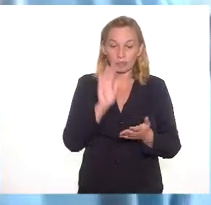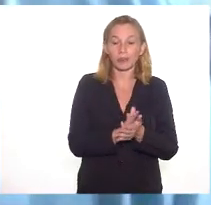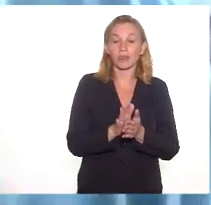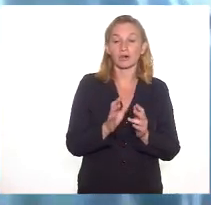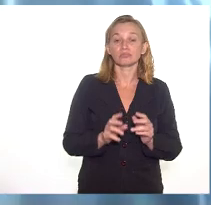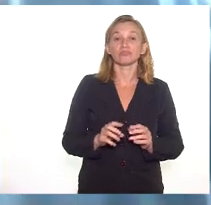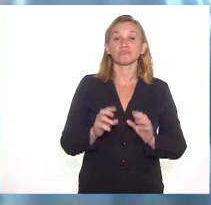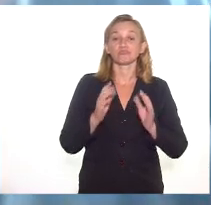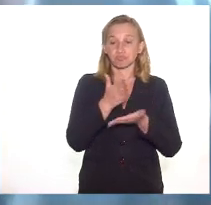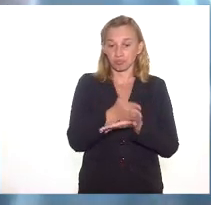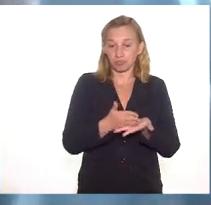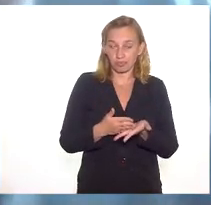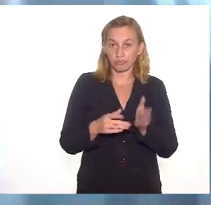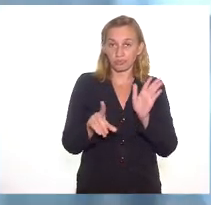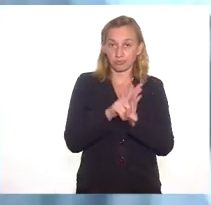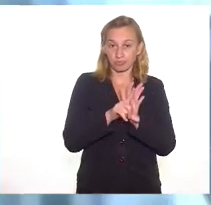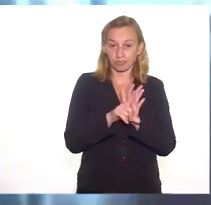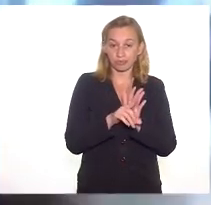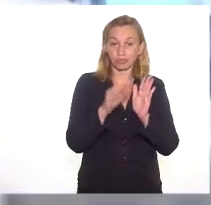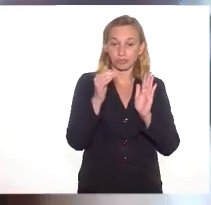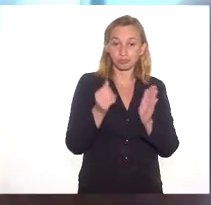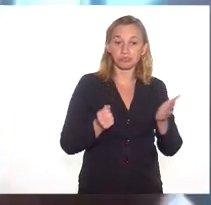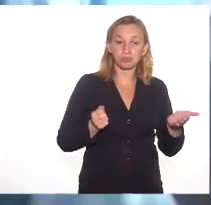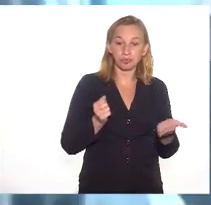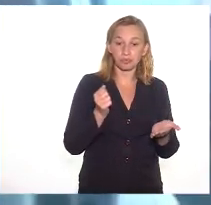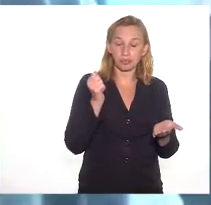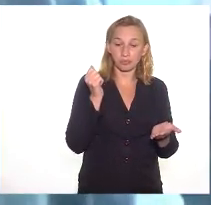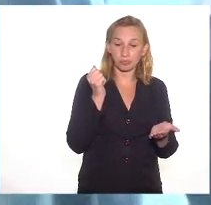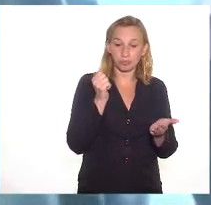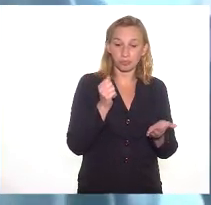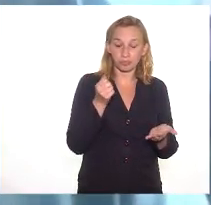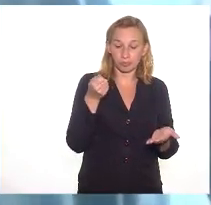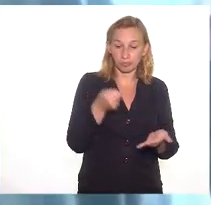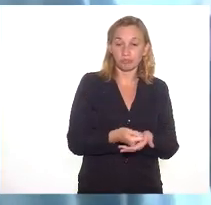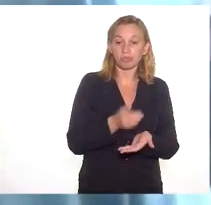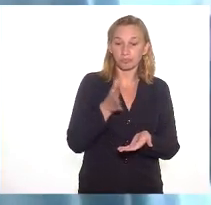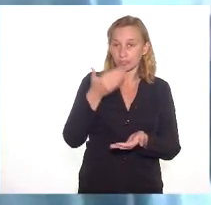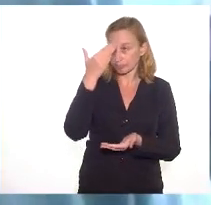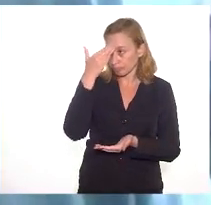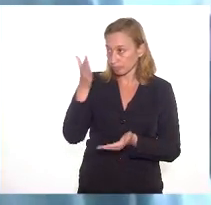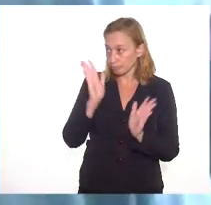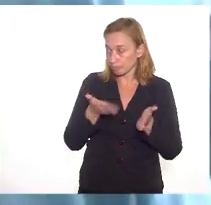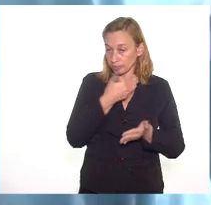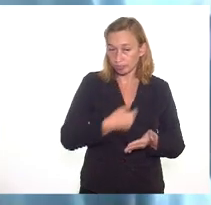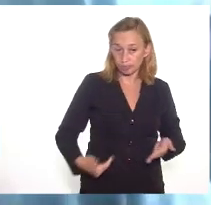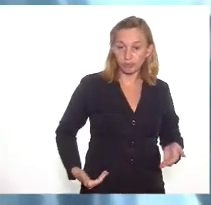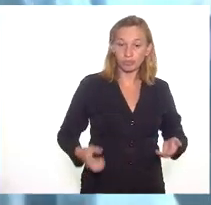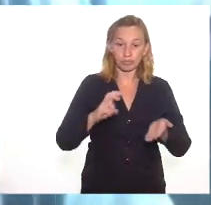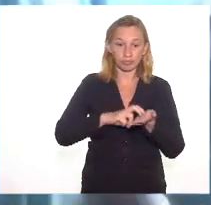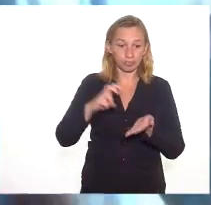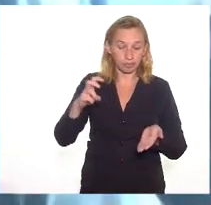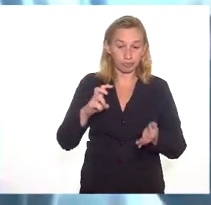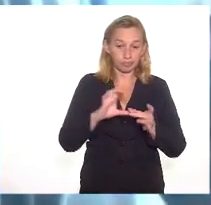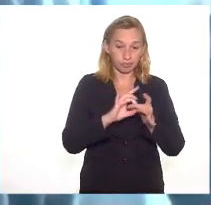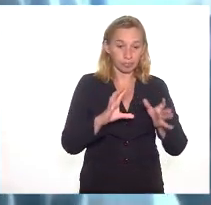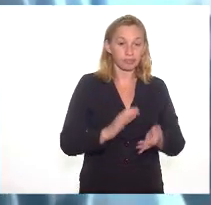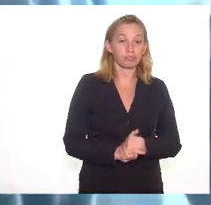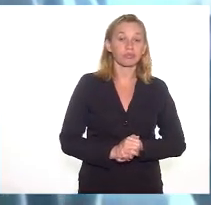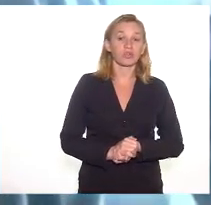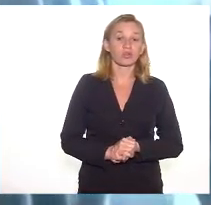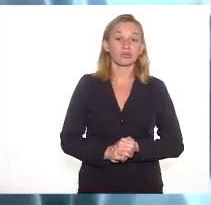parte dessa lei hoje sancionada tem a ver, eu já agradeci hoje de manhã ao governador pela sanção, tem a